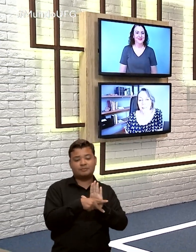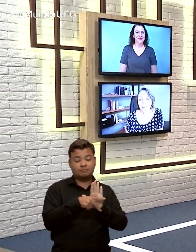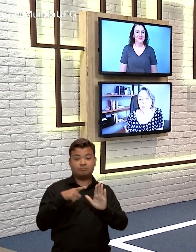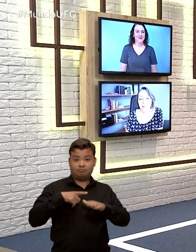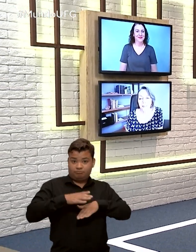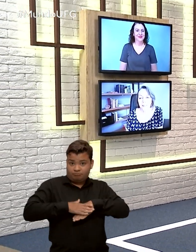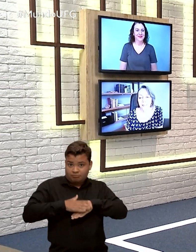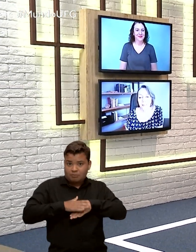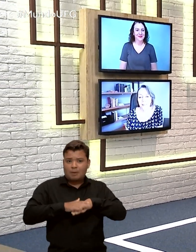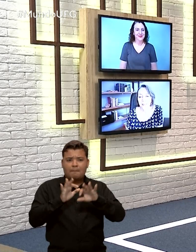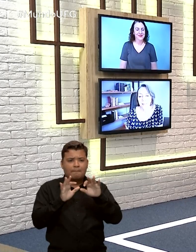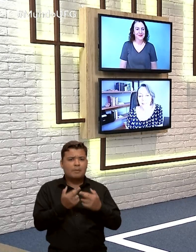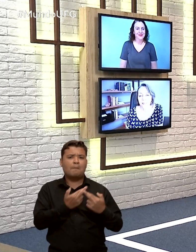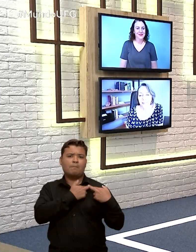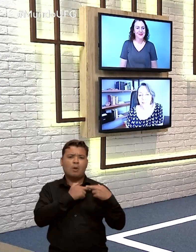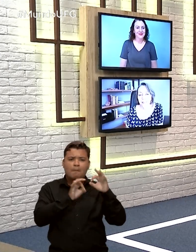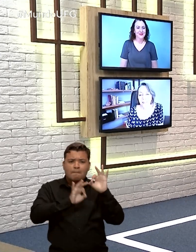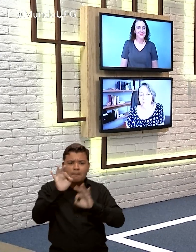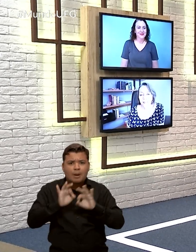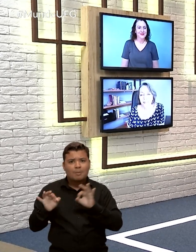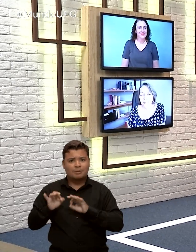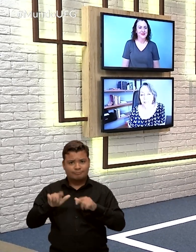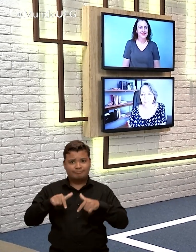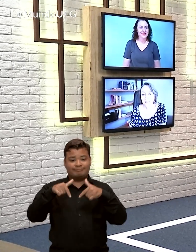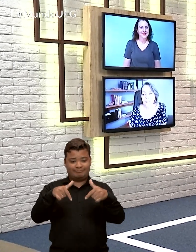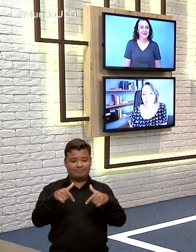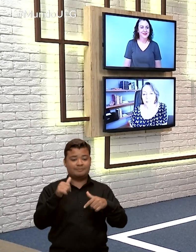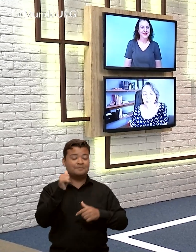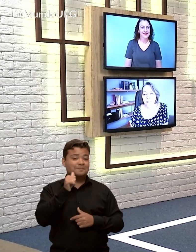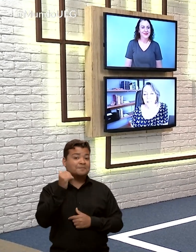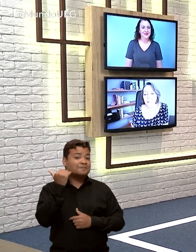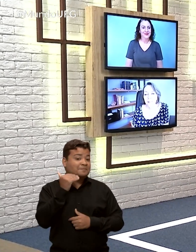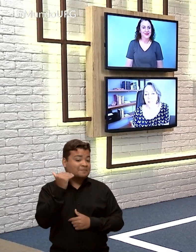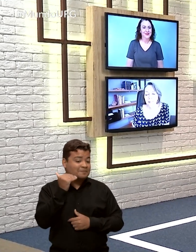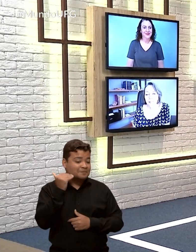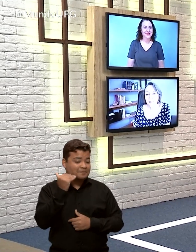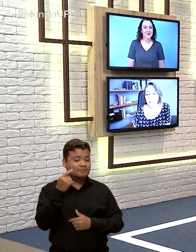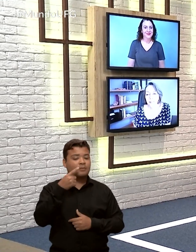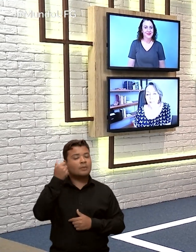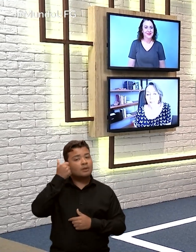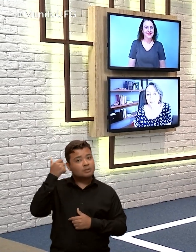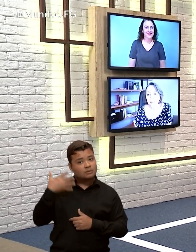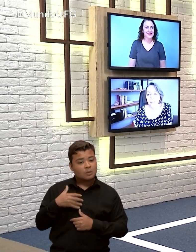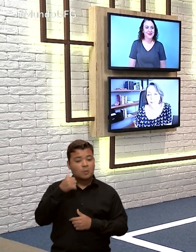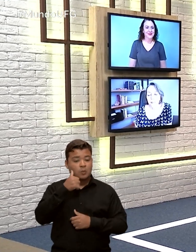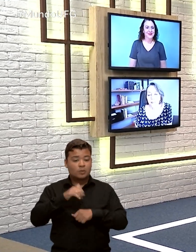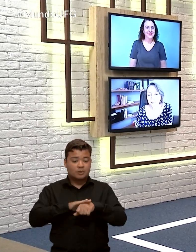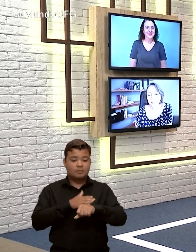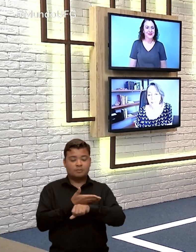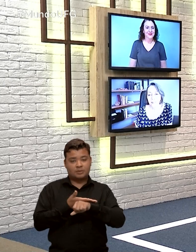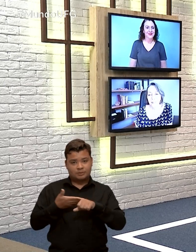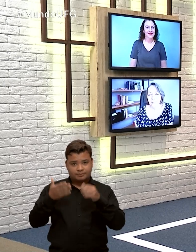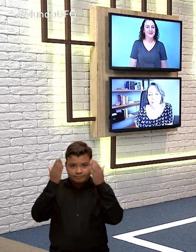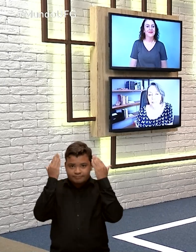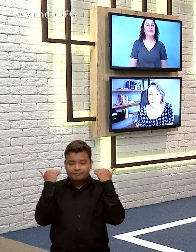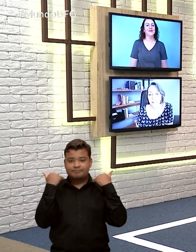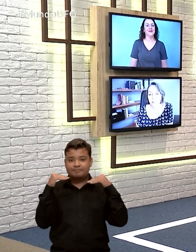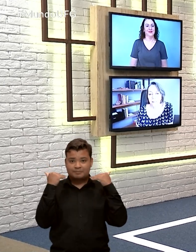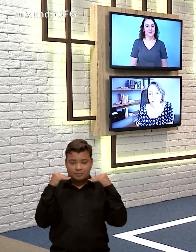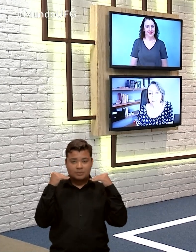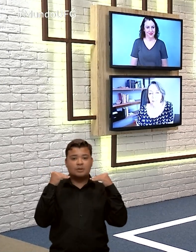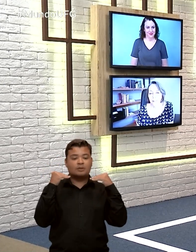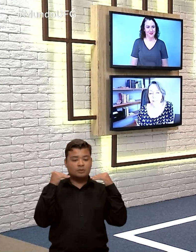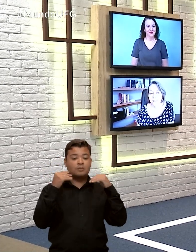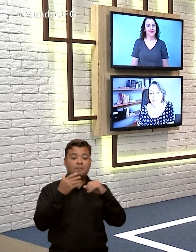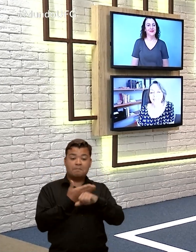produtora executiva do projeto, a Sueli Regino. Ela se descreve como uma mulher branca, cabelos curtos e grisalhos. Tudo bem, Sueli?